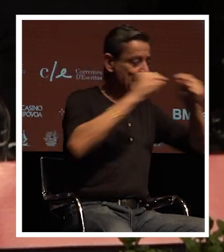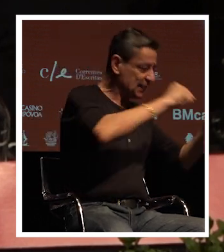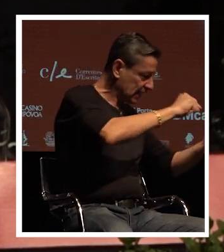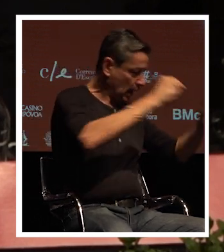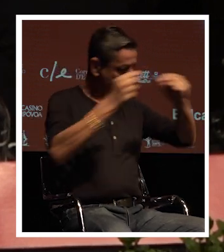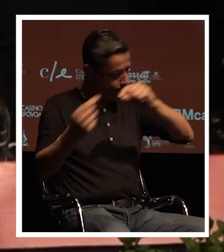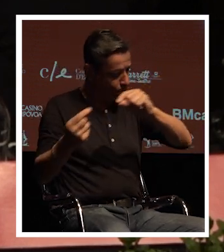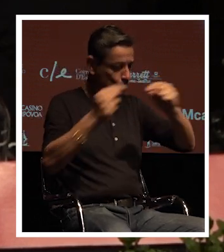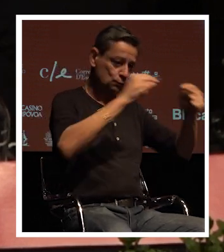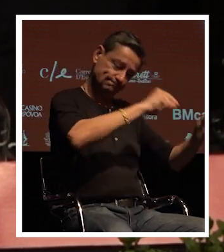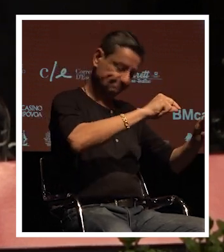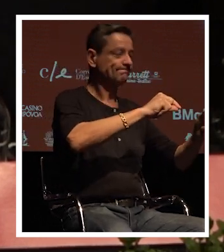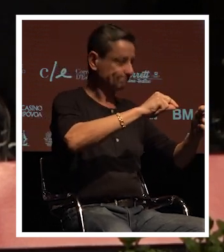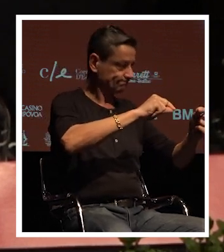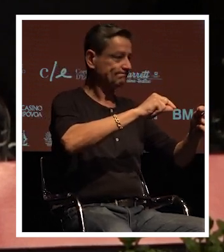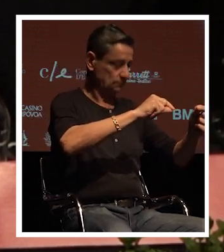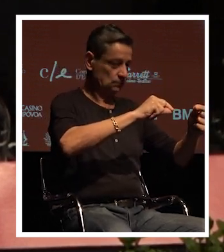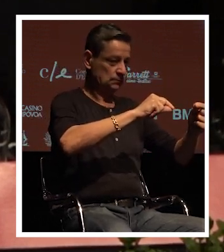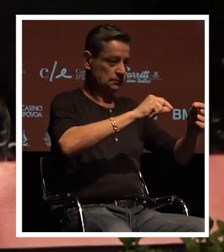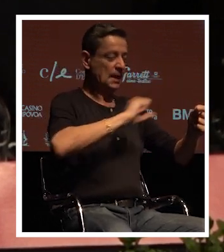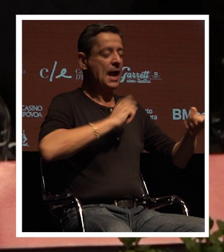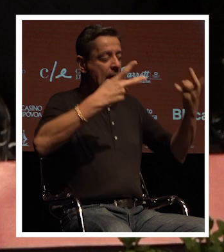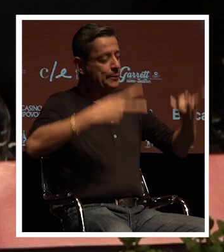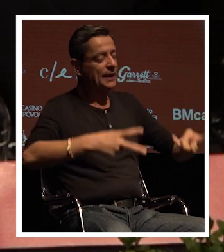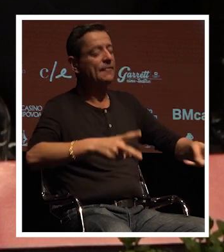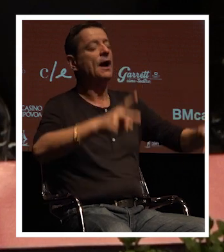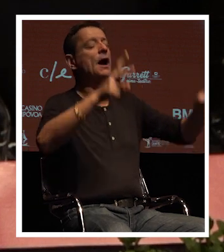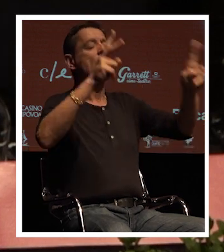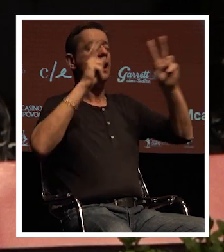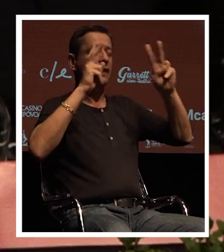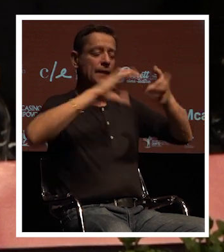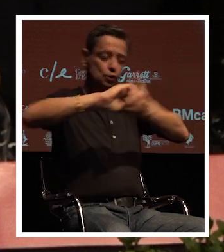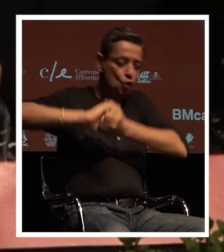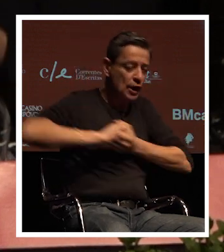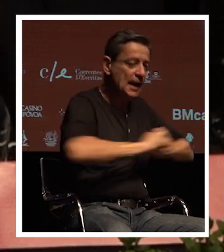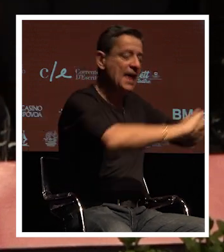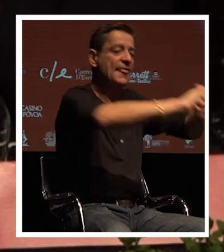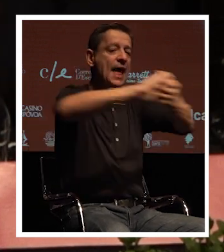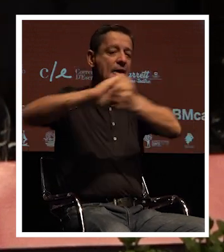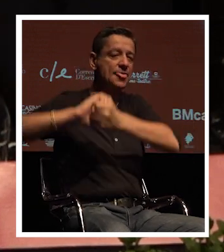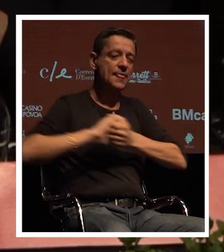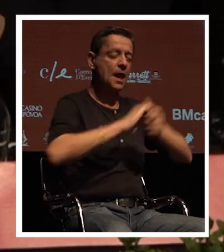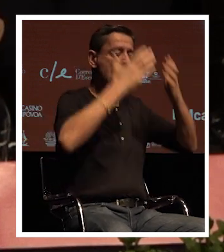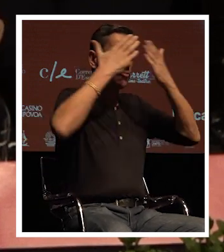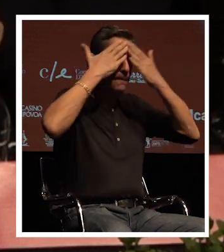vindo a debater Liberdade solidariedade